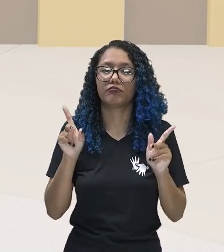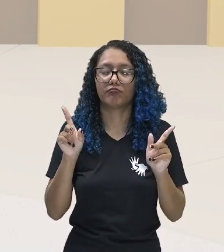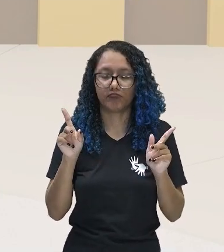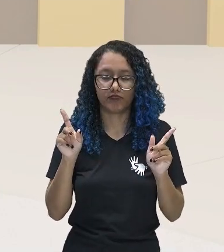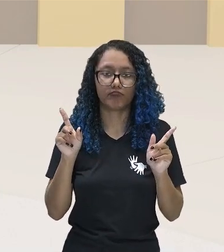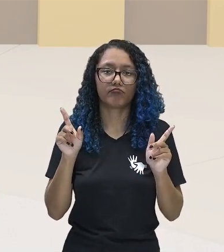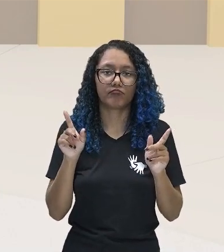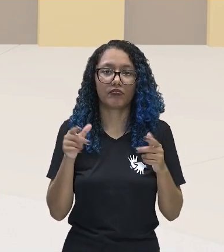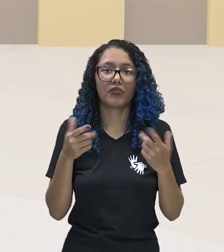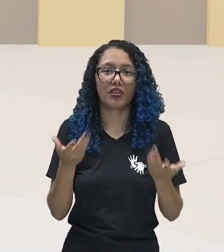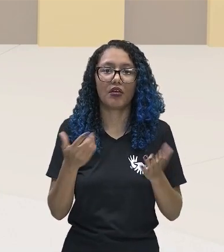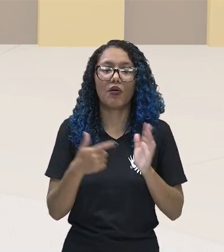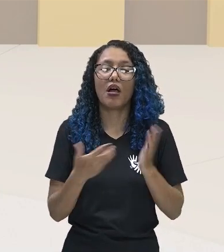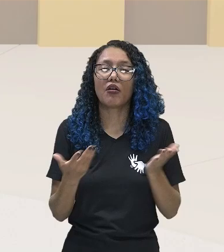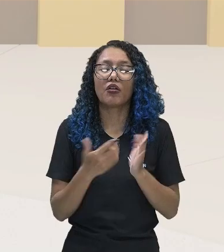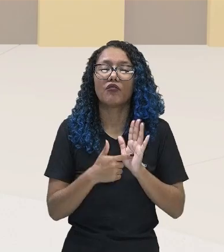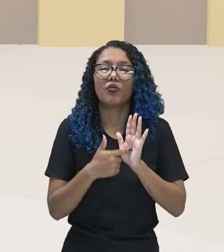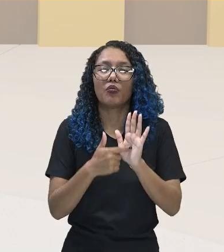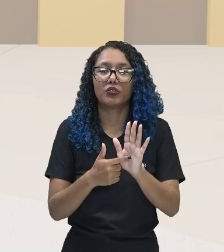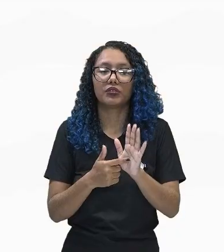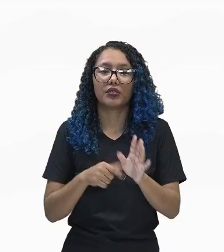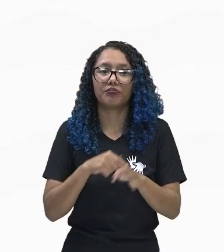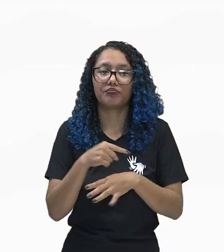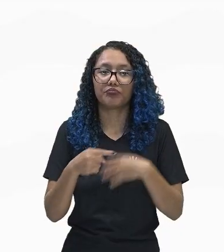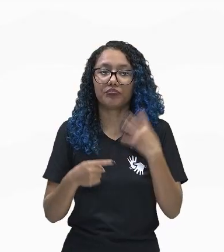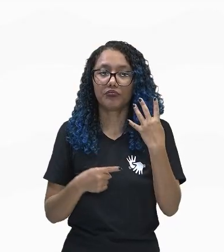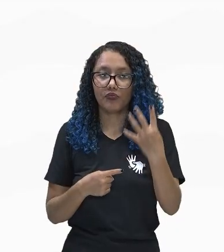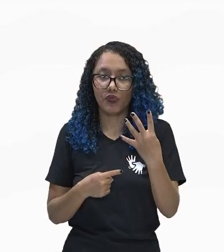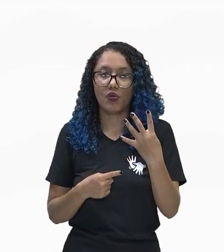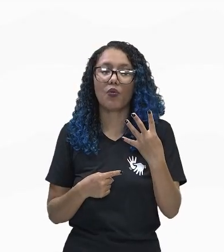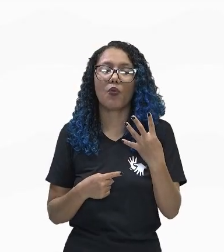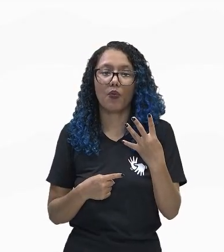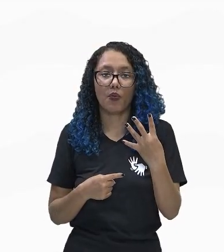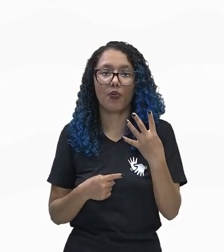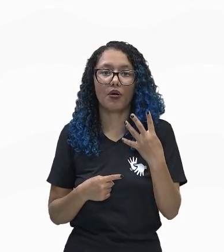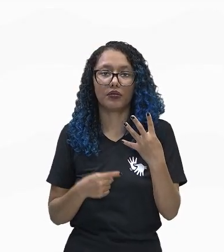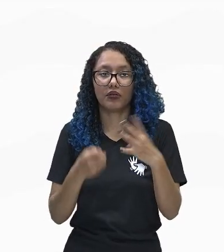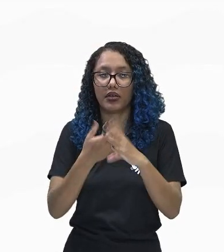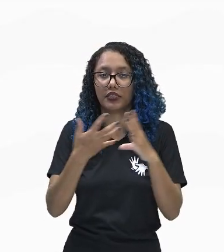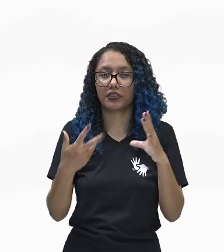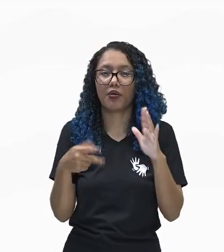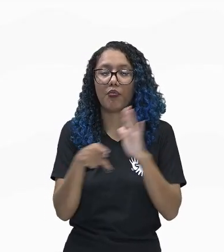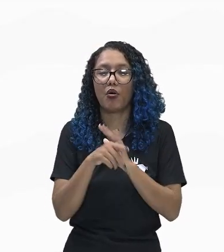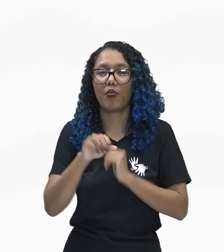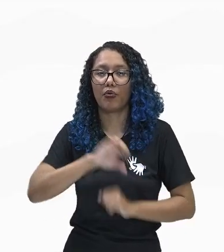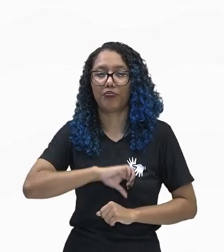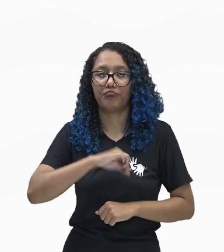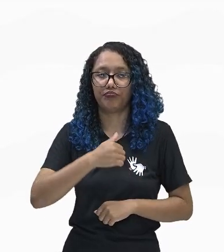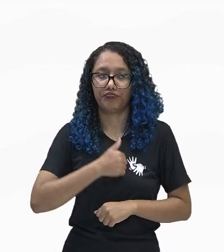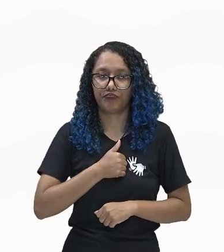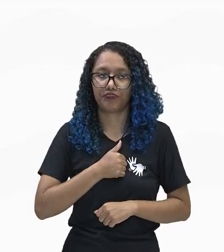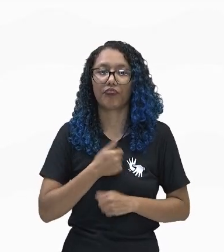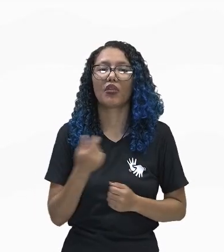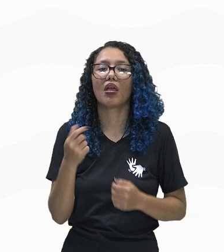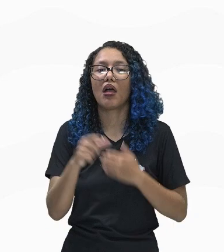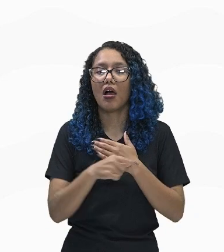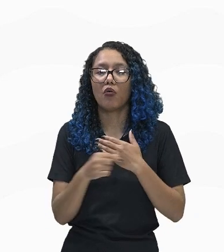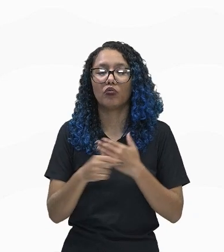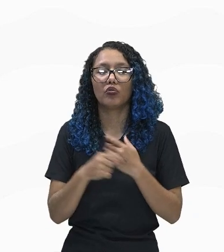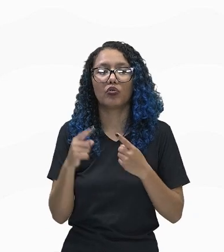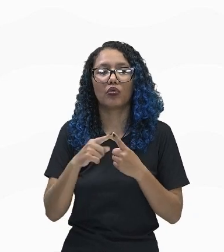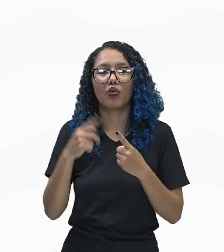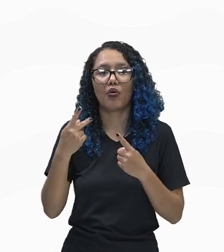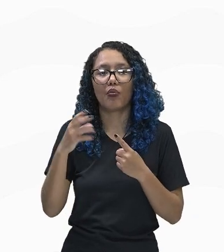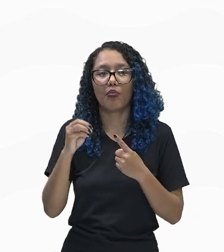vocês os 4 pilares da autoestima. Então, o Patrick e o Jacob, né?